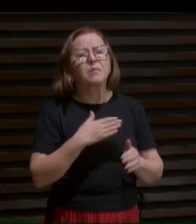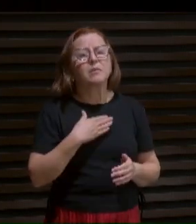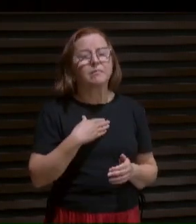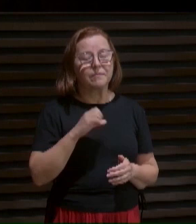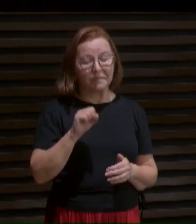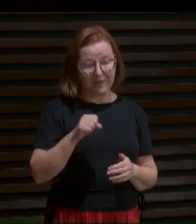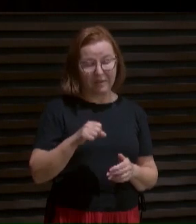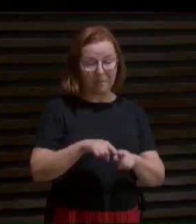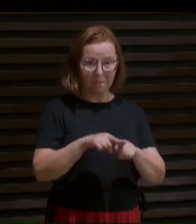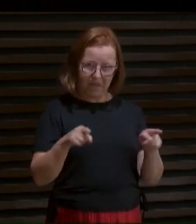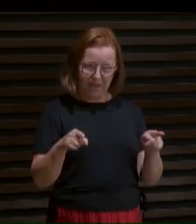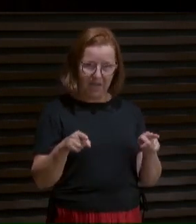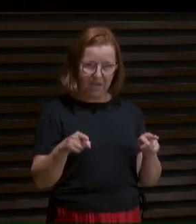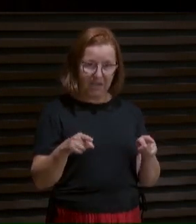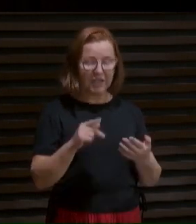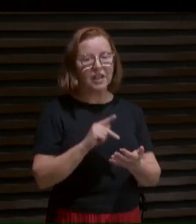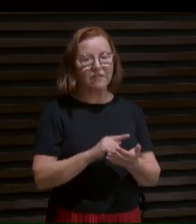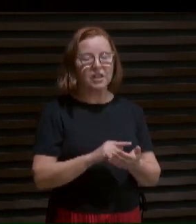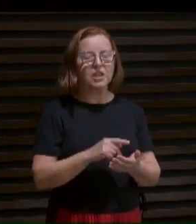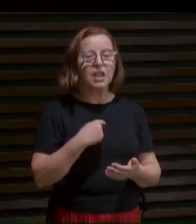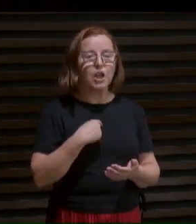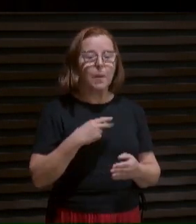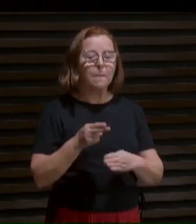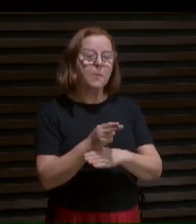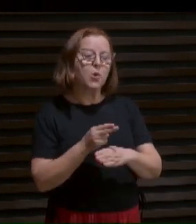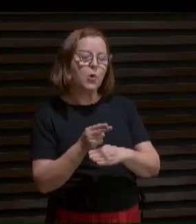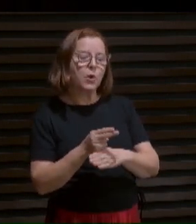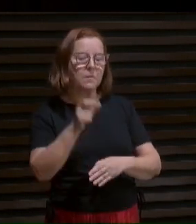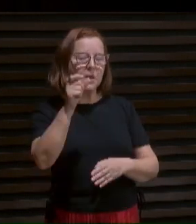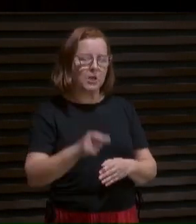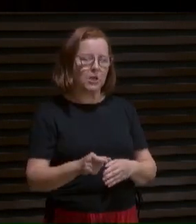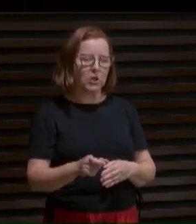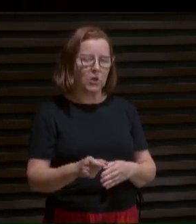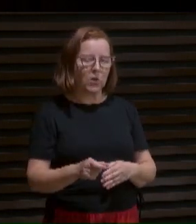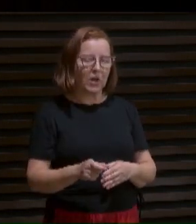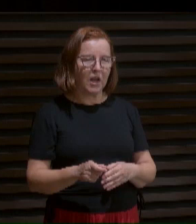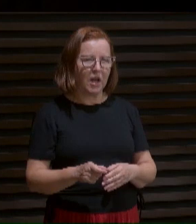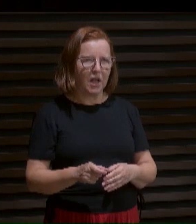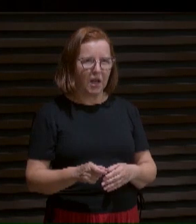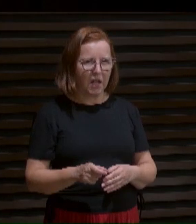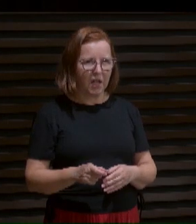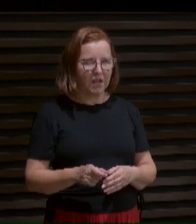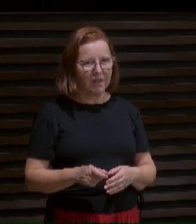Mas na verdade eu estou procurando alguém de absoluta confiança para ocupar esse cargo.